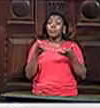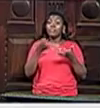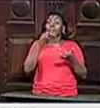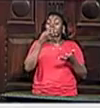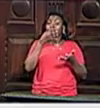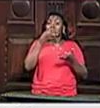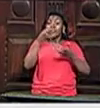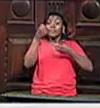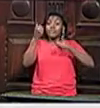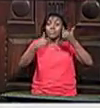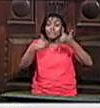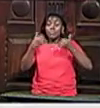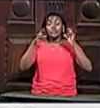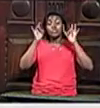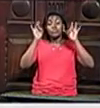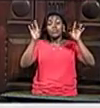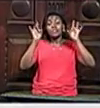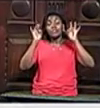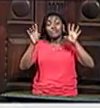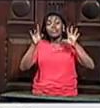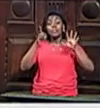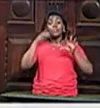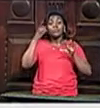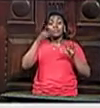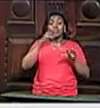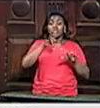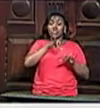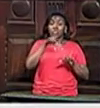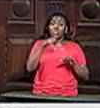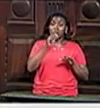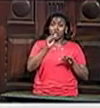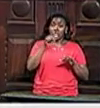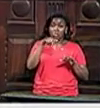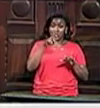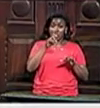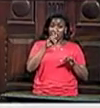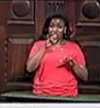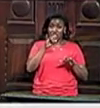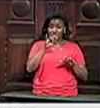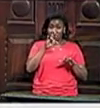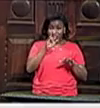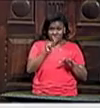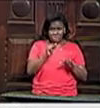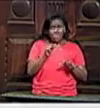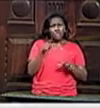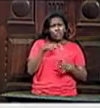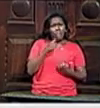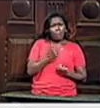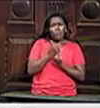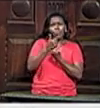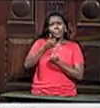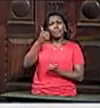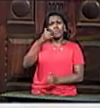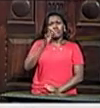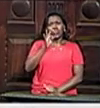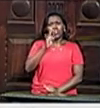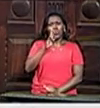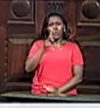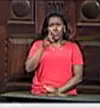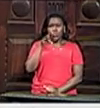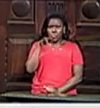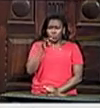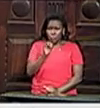muito especial à deputada federal jandira feghali candidata que nós apoiamos o primeiro aqui na cidade do rio de janeiro